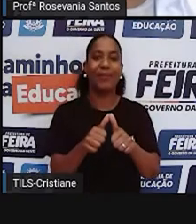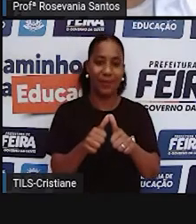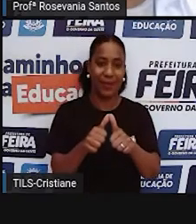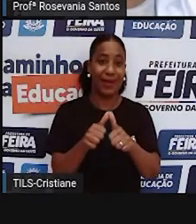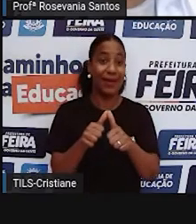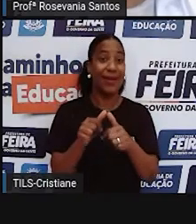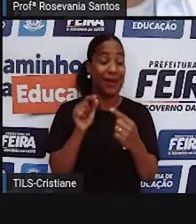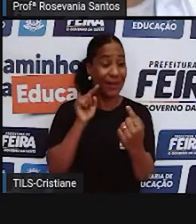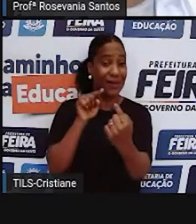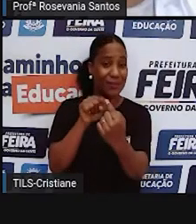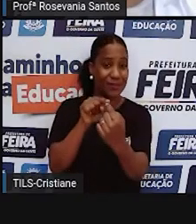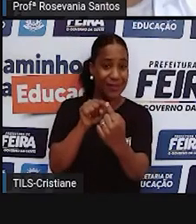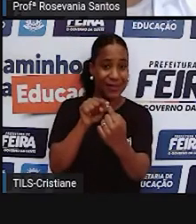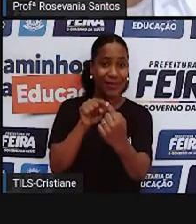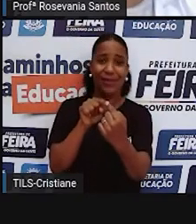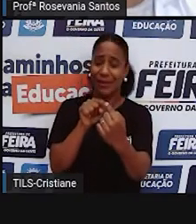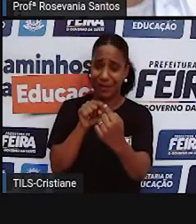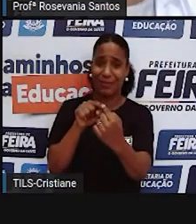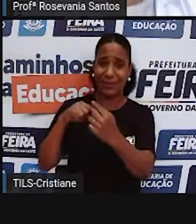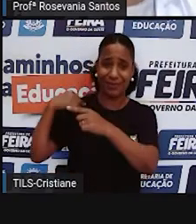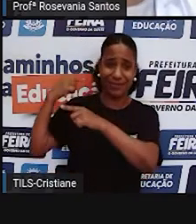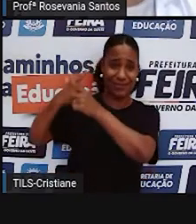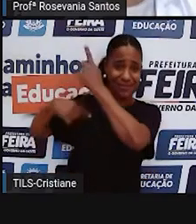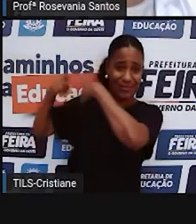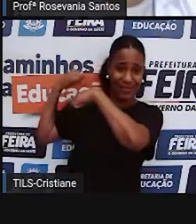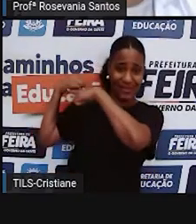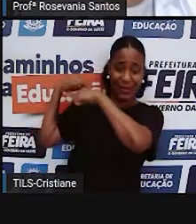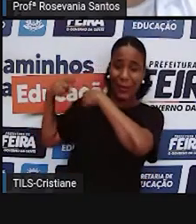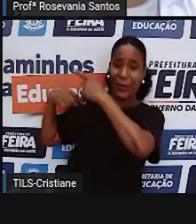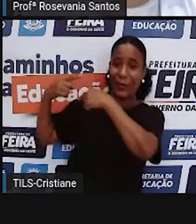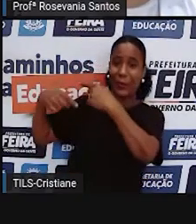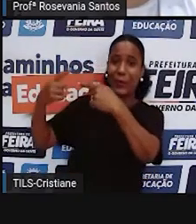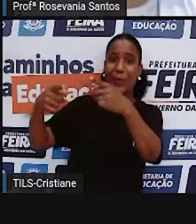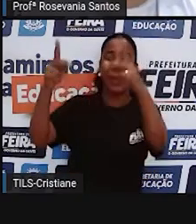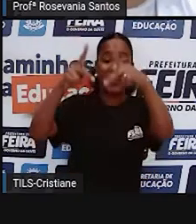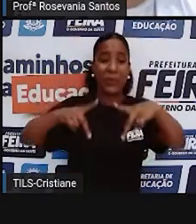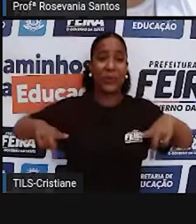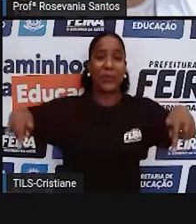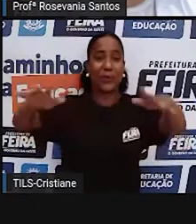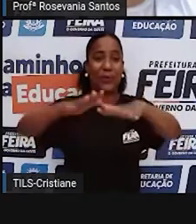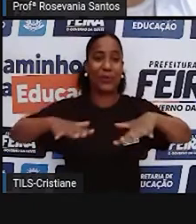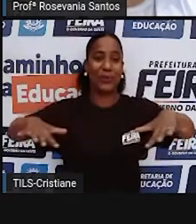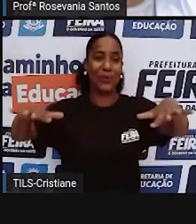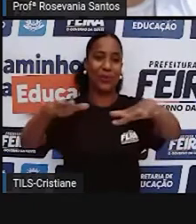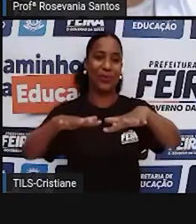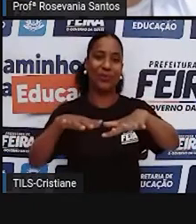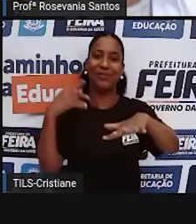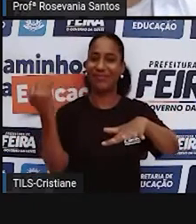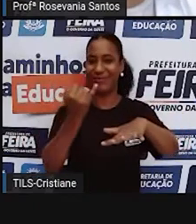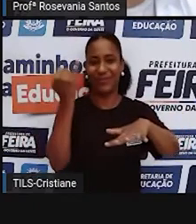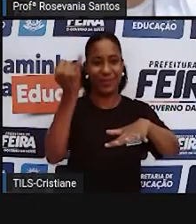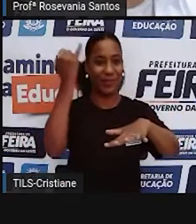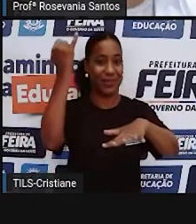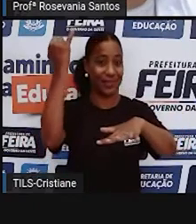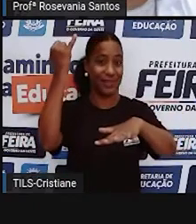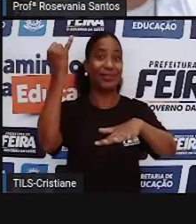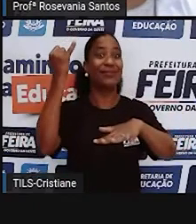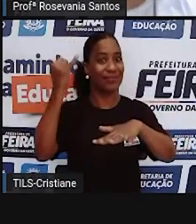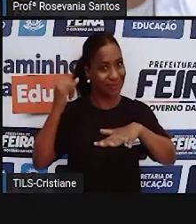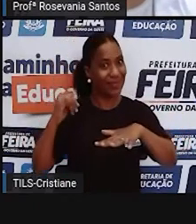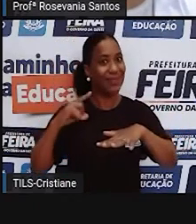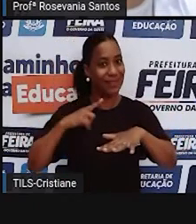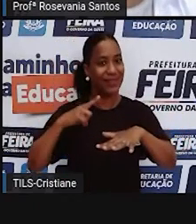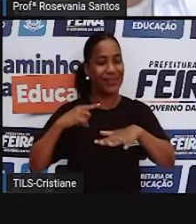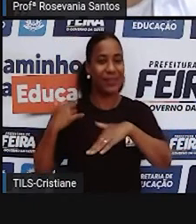história da humanidade. Não tem como você falar, de mapas sem estar observando o quanto a gente vem evoluindo, né, na